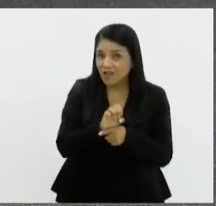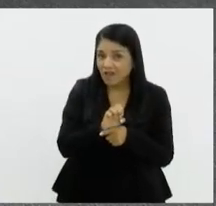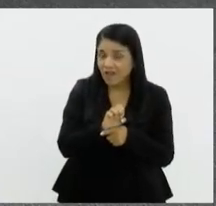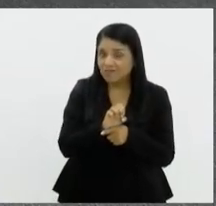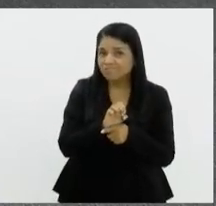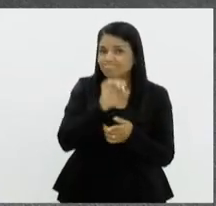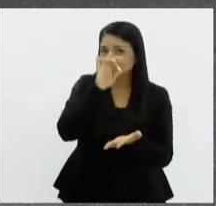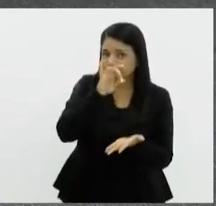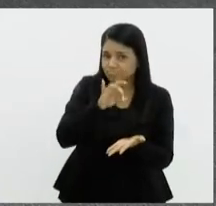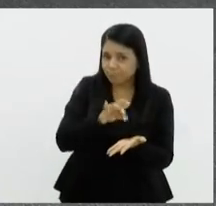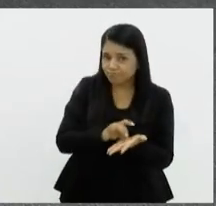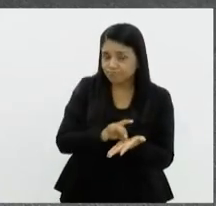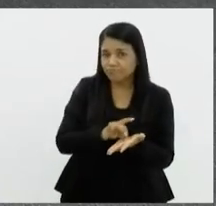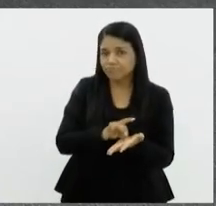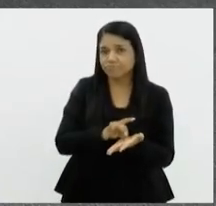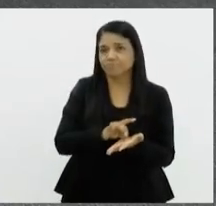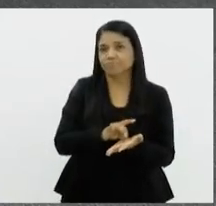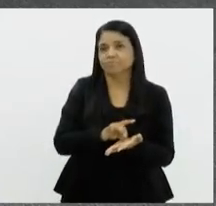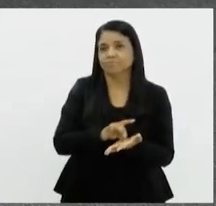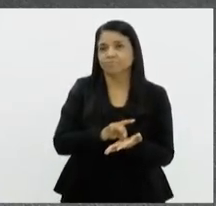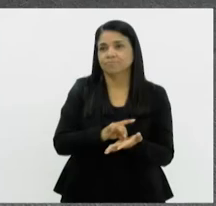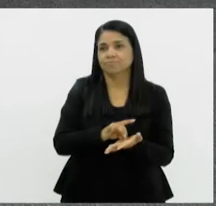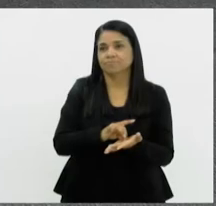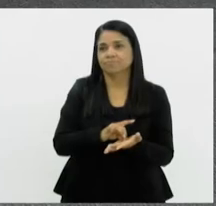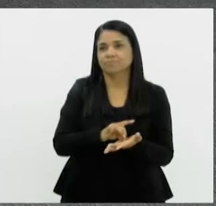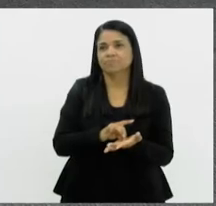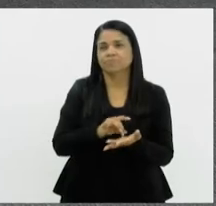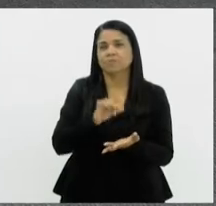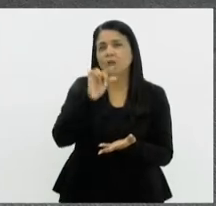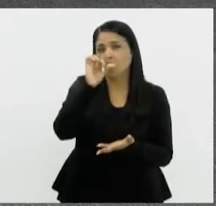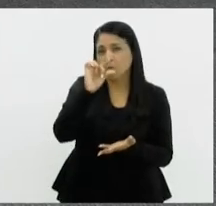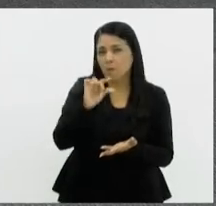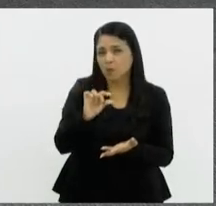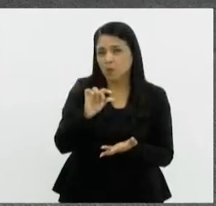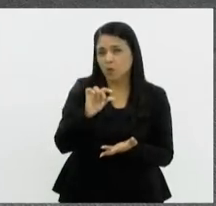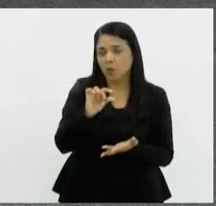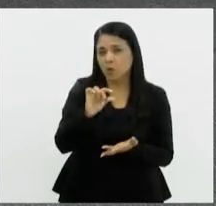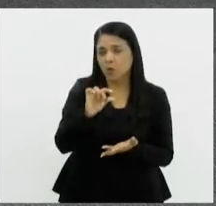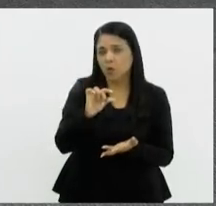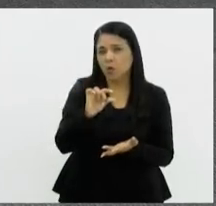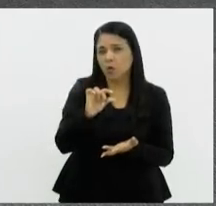eh menor índice de